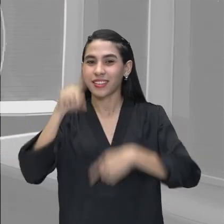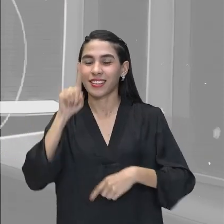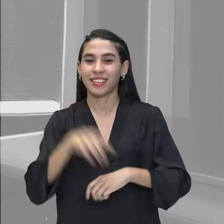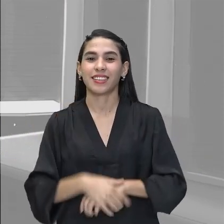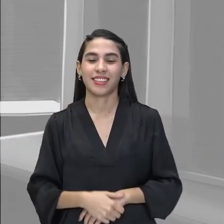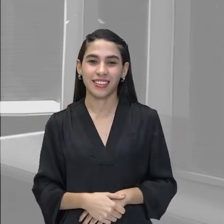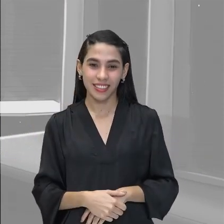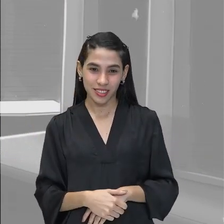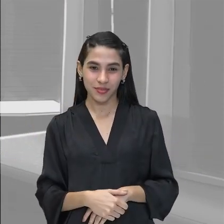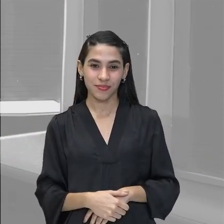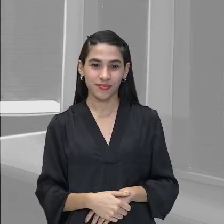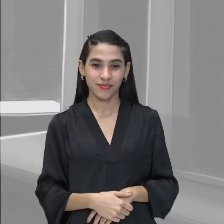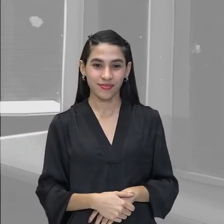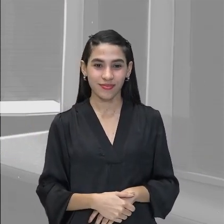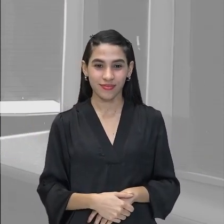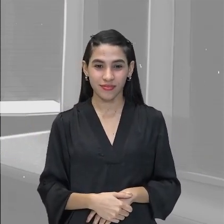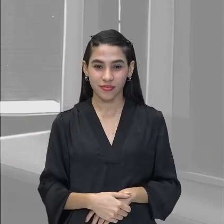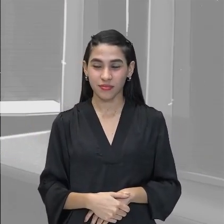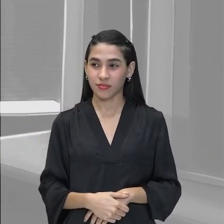modernidade.